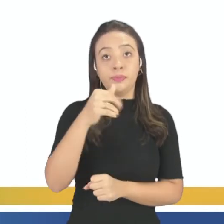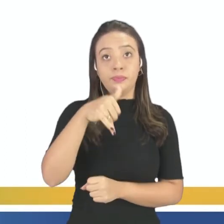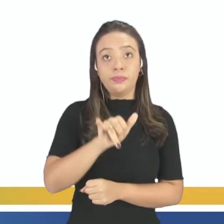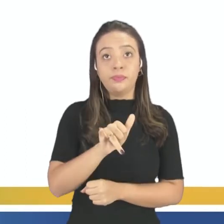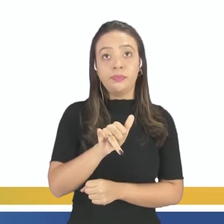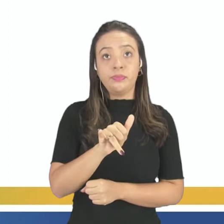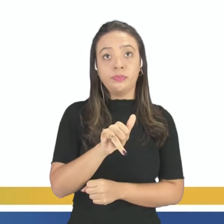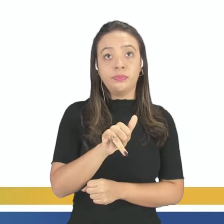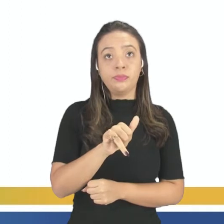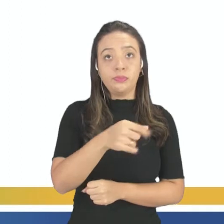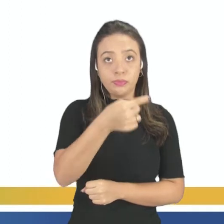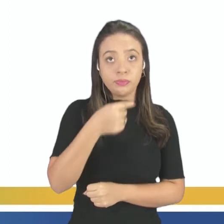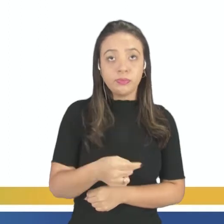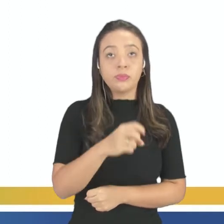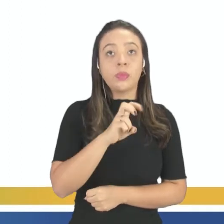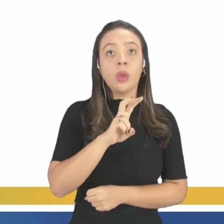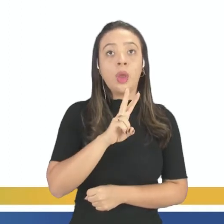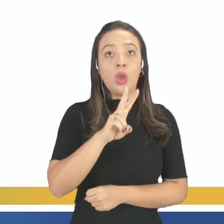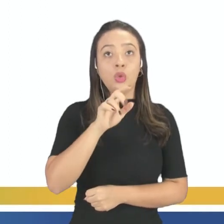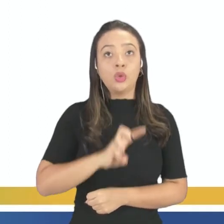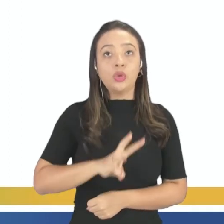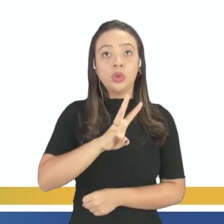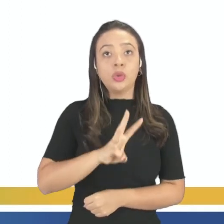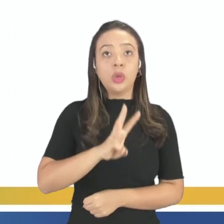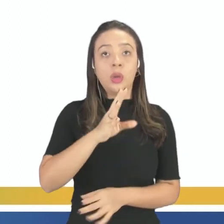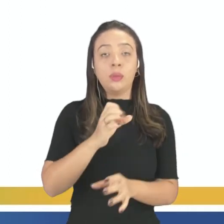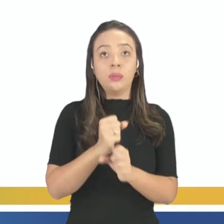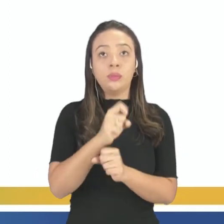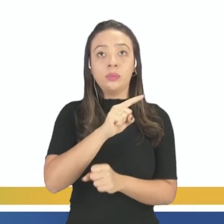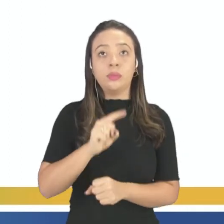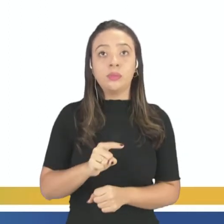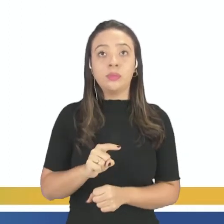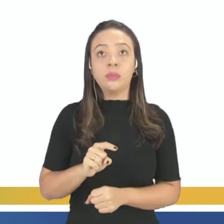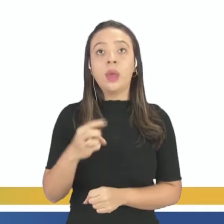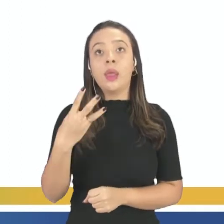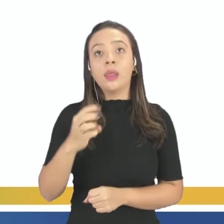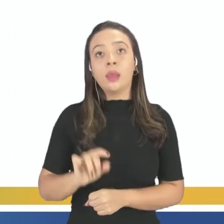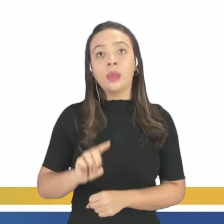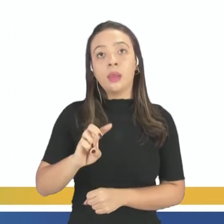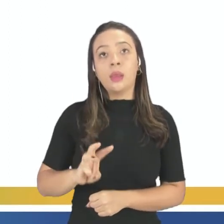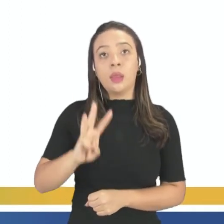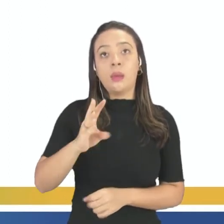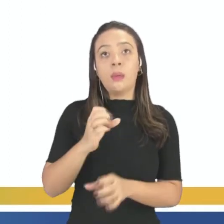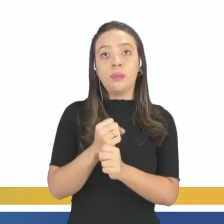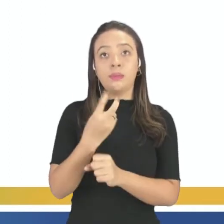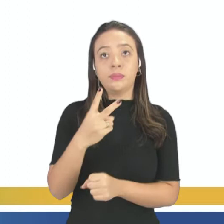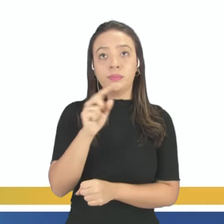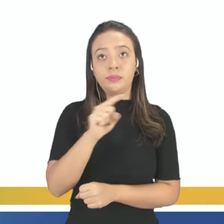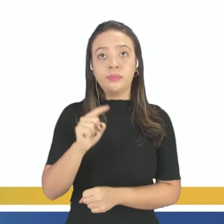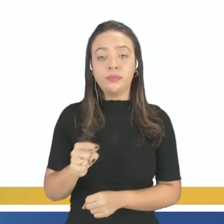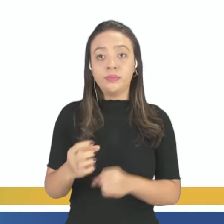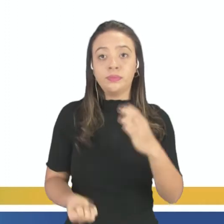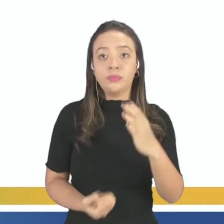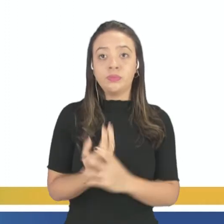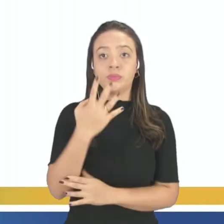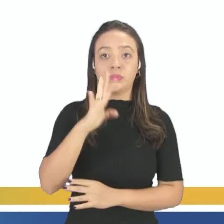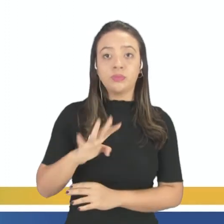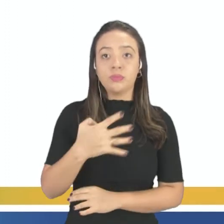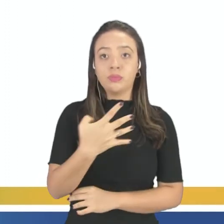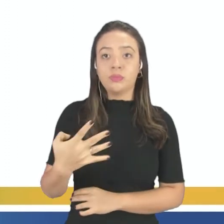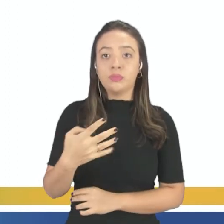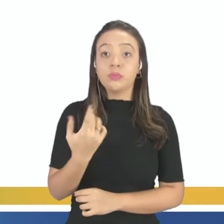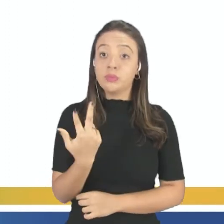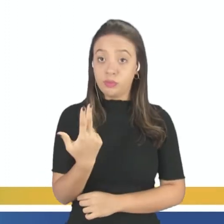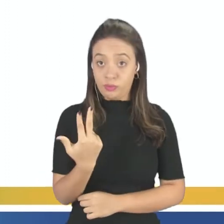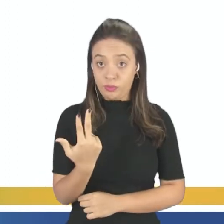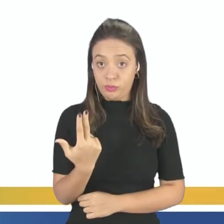2y, 2w mais z, 3w mais 2z e nós temos novamente a igualdade, ó,